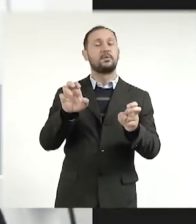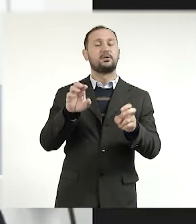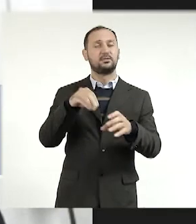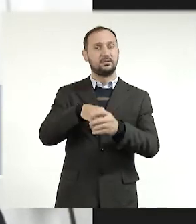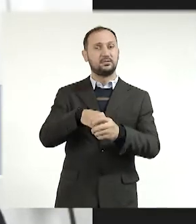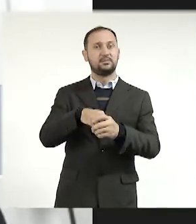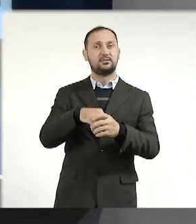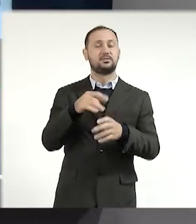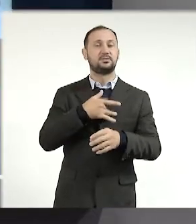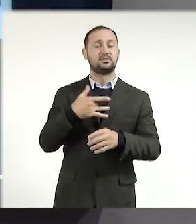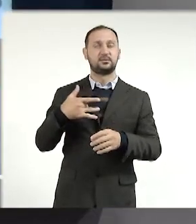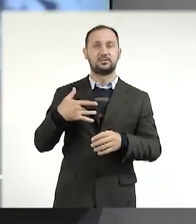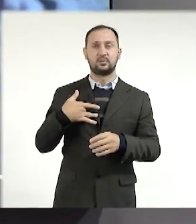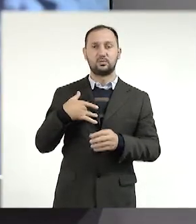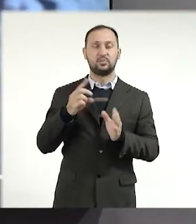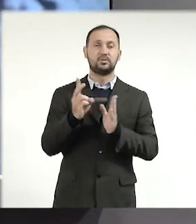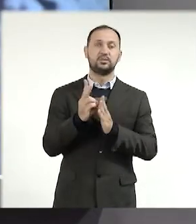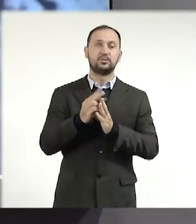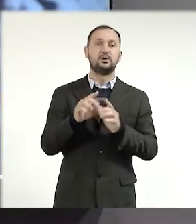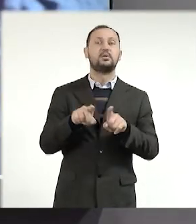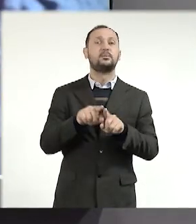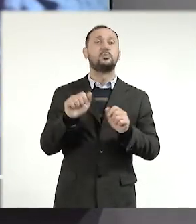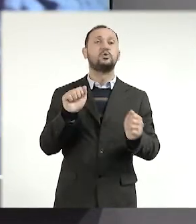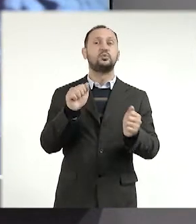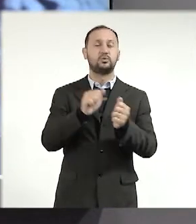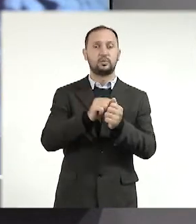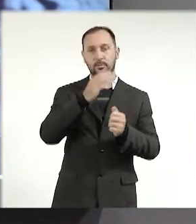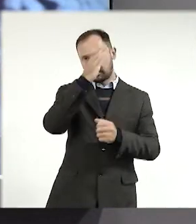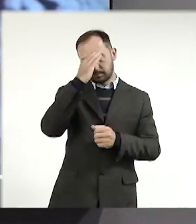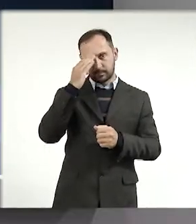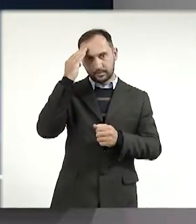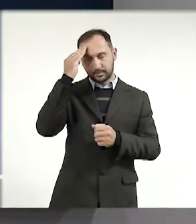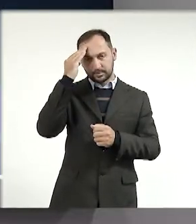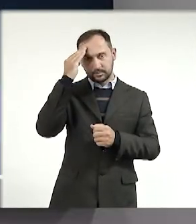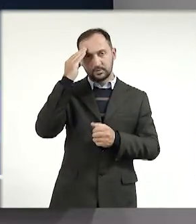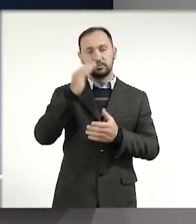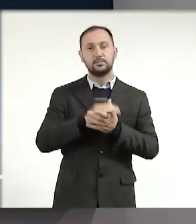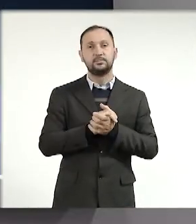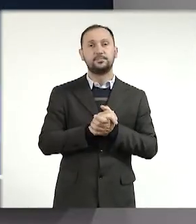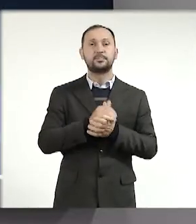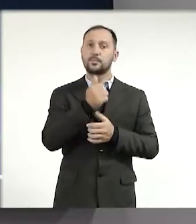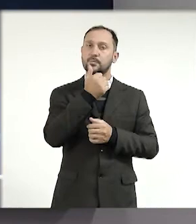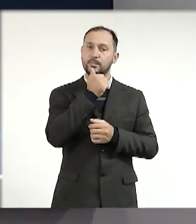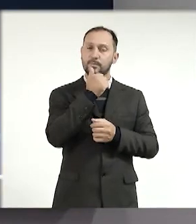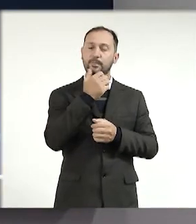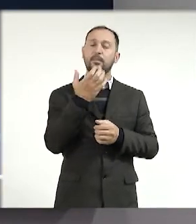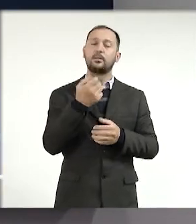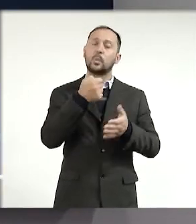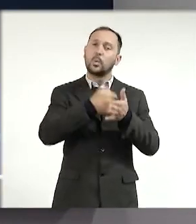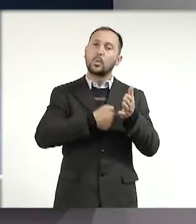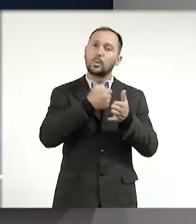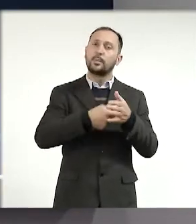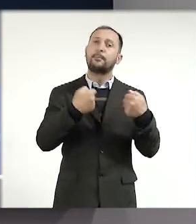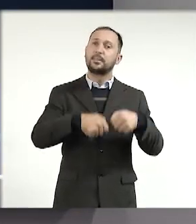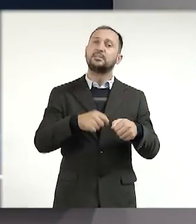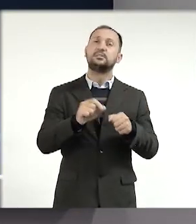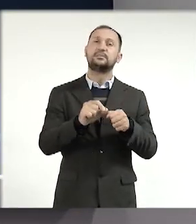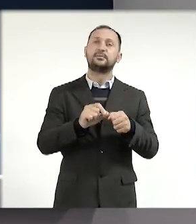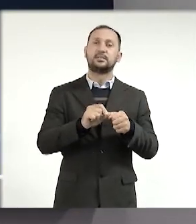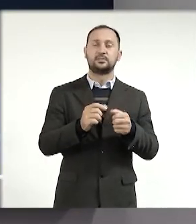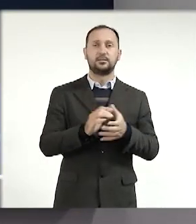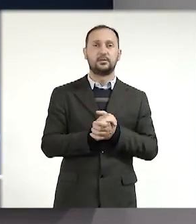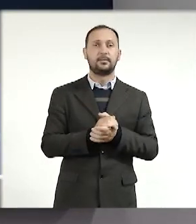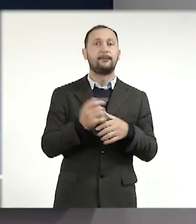Indígena Especial. Os deputados Barbosinha, do Democratas, e Neno Razuki, do PTB, também cobraram informações